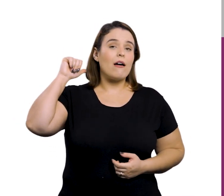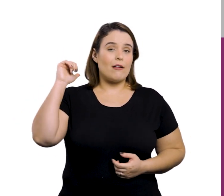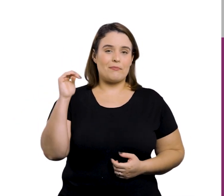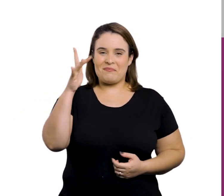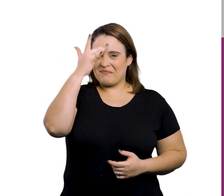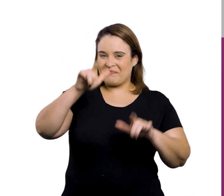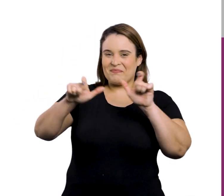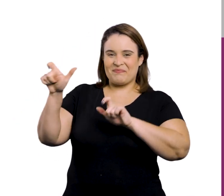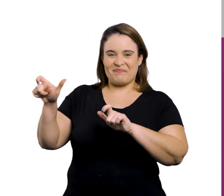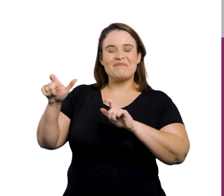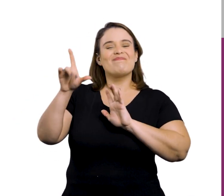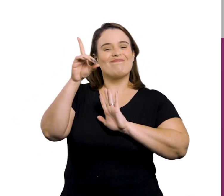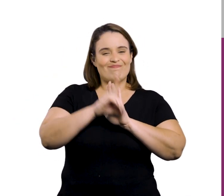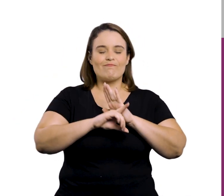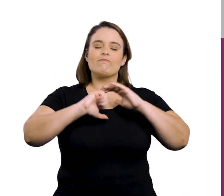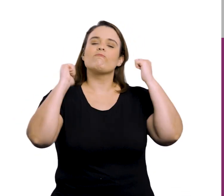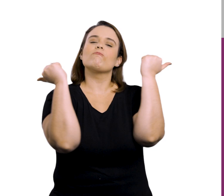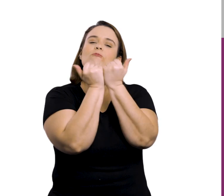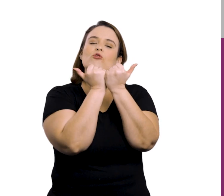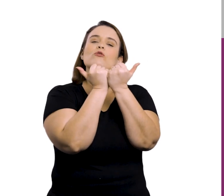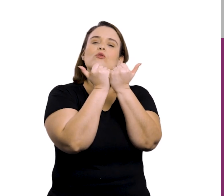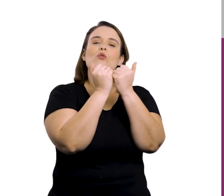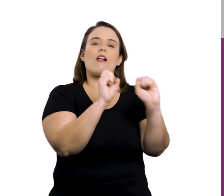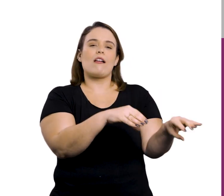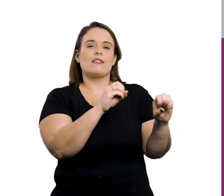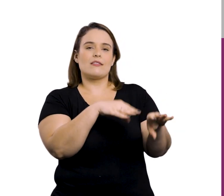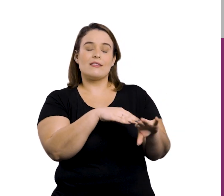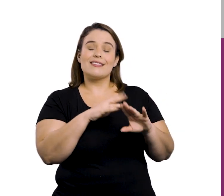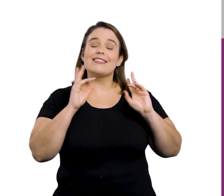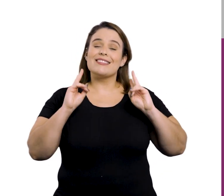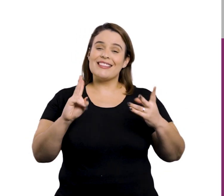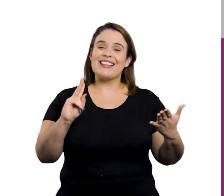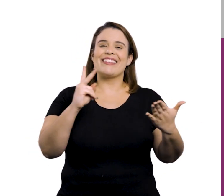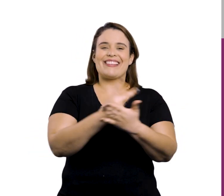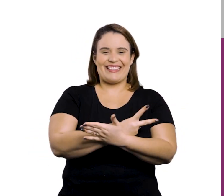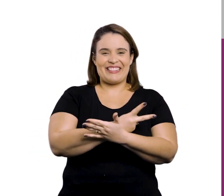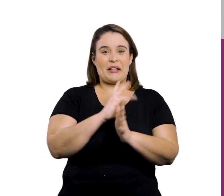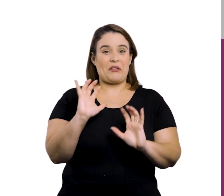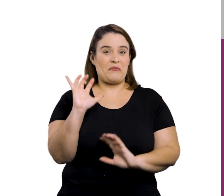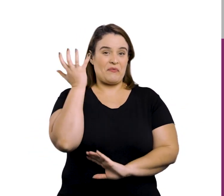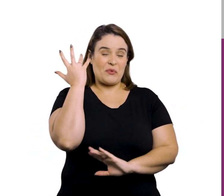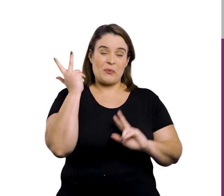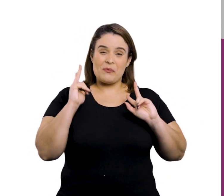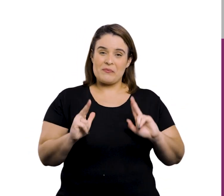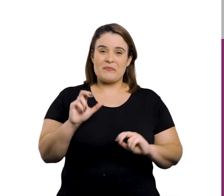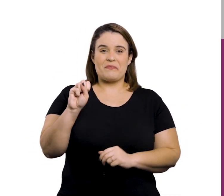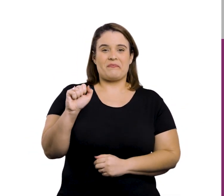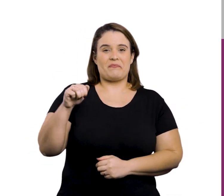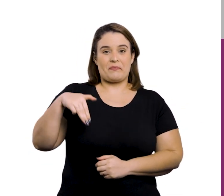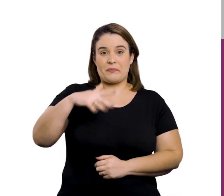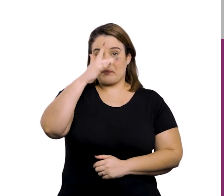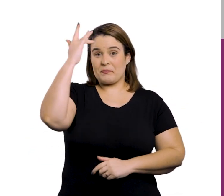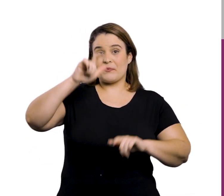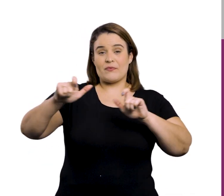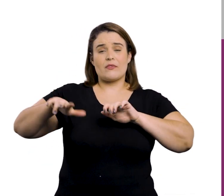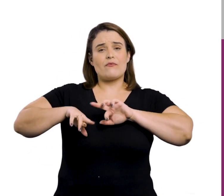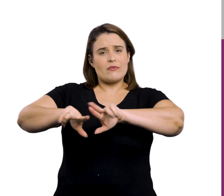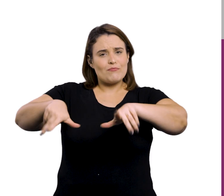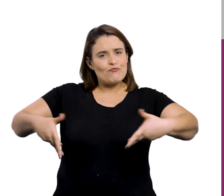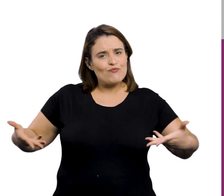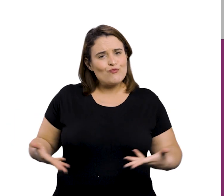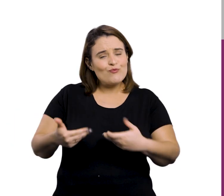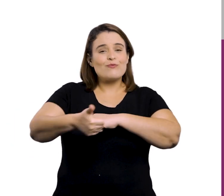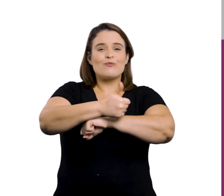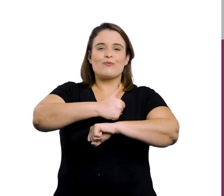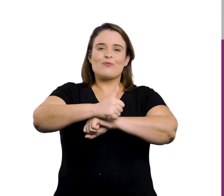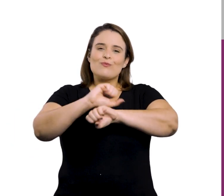pessoas que defendem o direito à educação e que, por décadas, fazem acontecer eventos como a SAM, que mobilizam milhares de